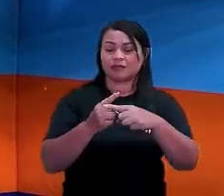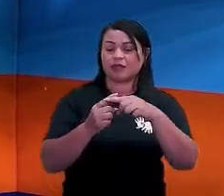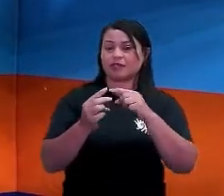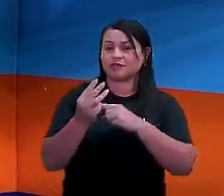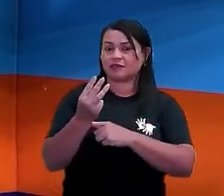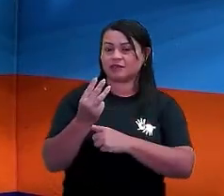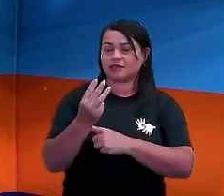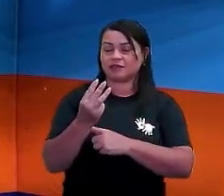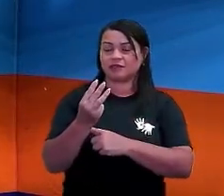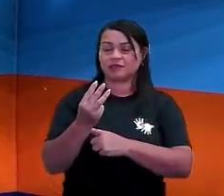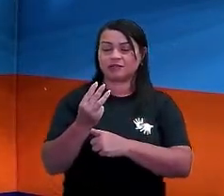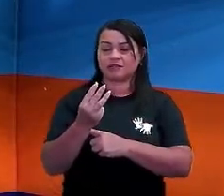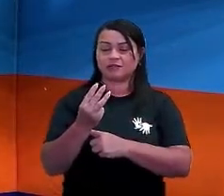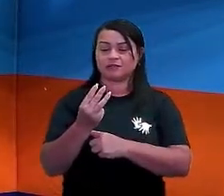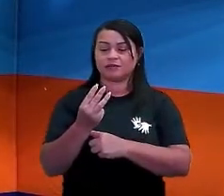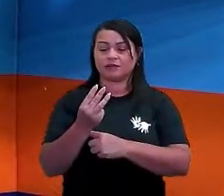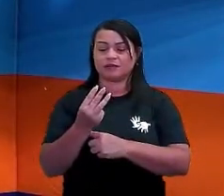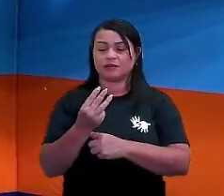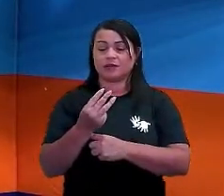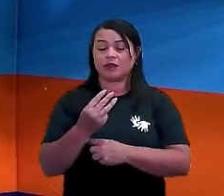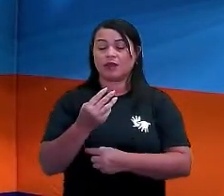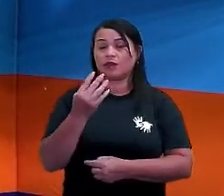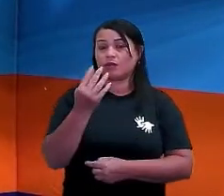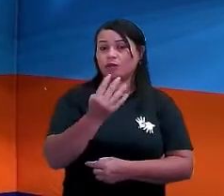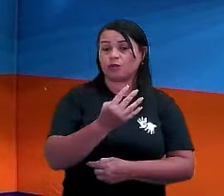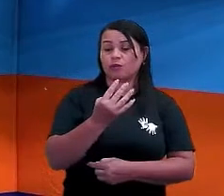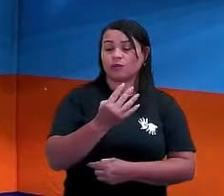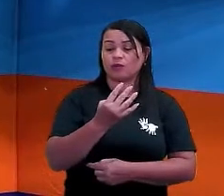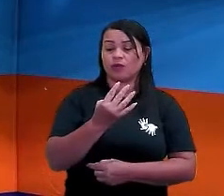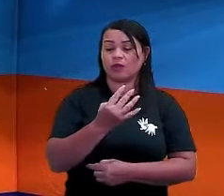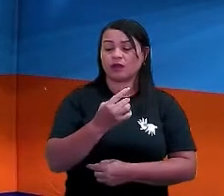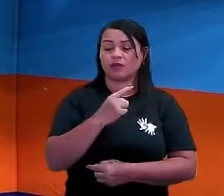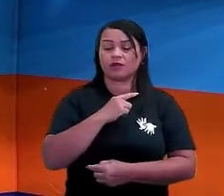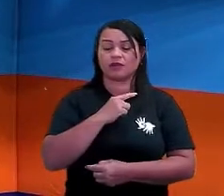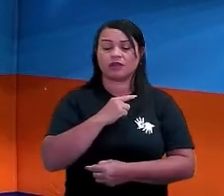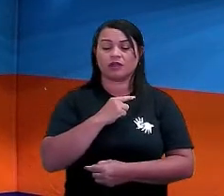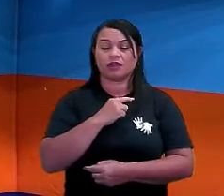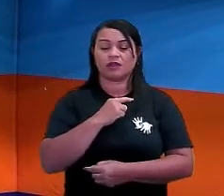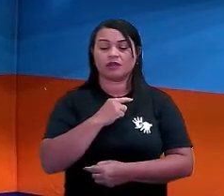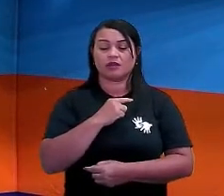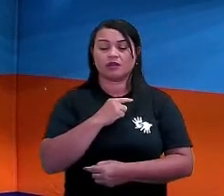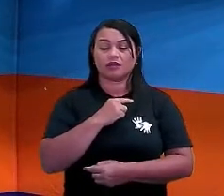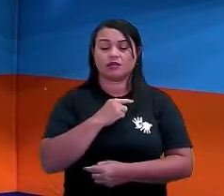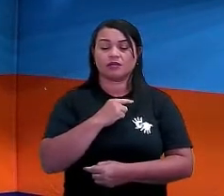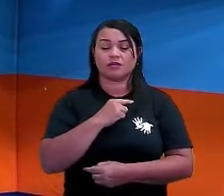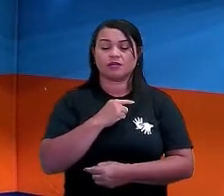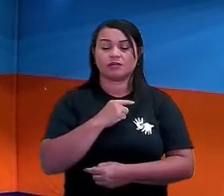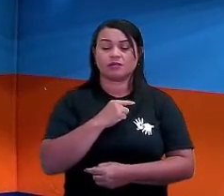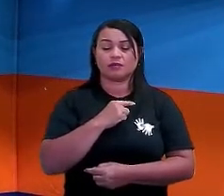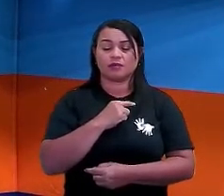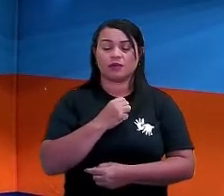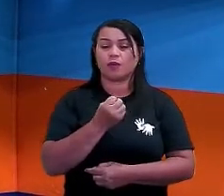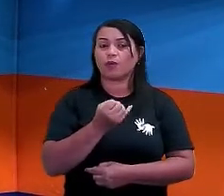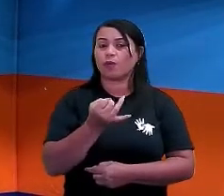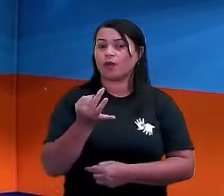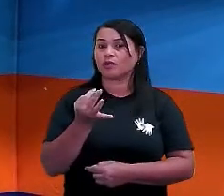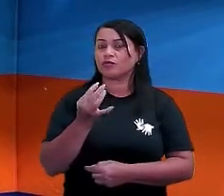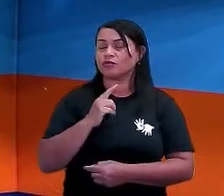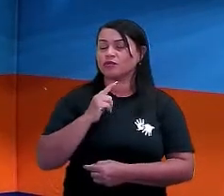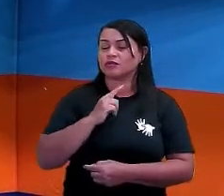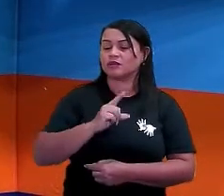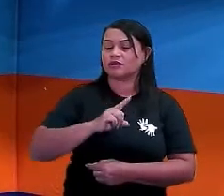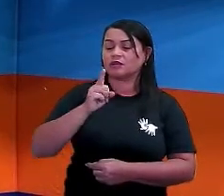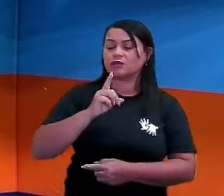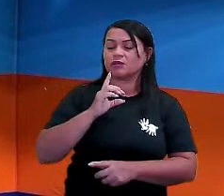mais 3. No termo 4, eu tenho quem? Quantos tem aqui que a